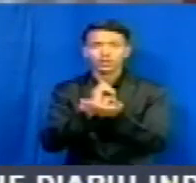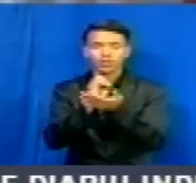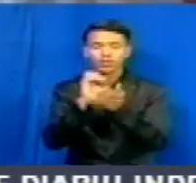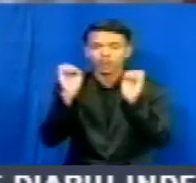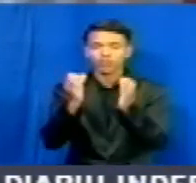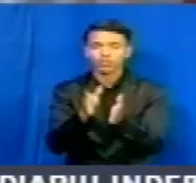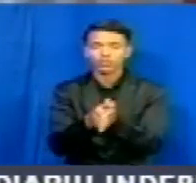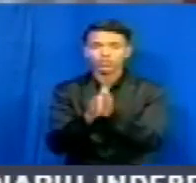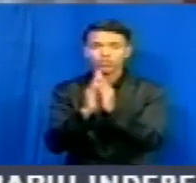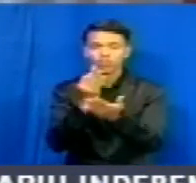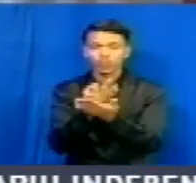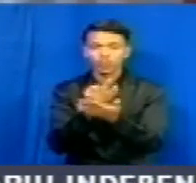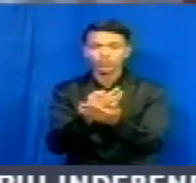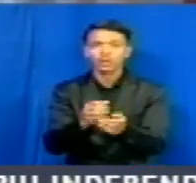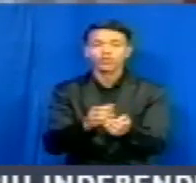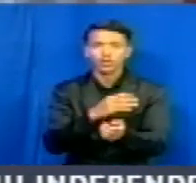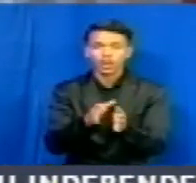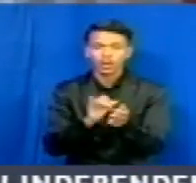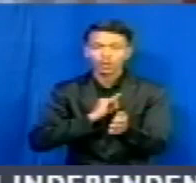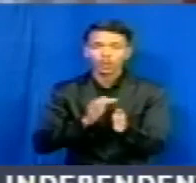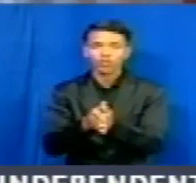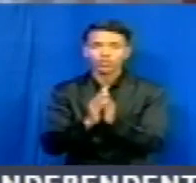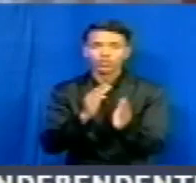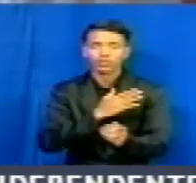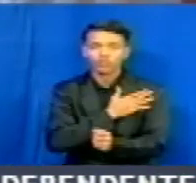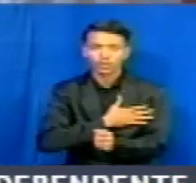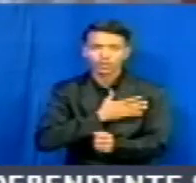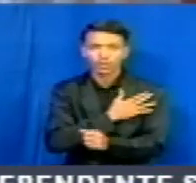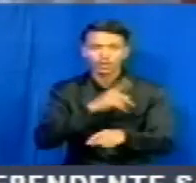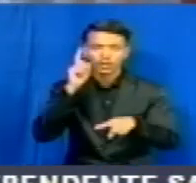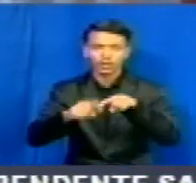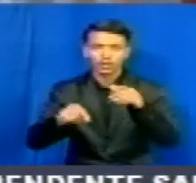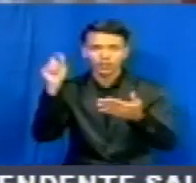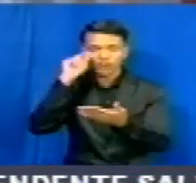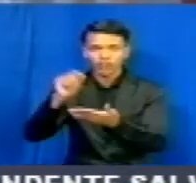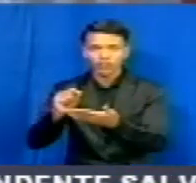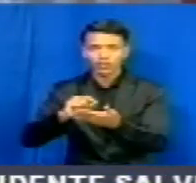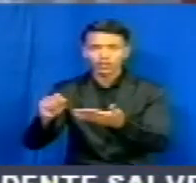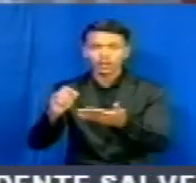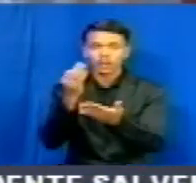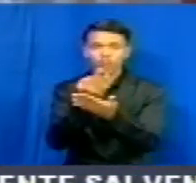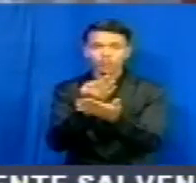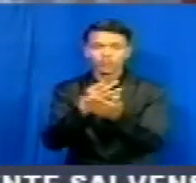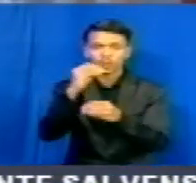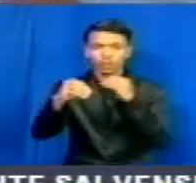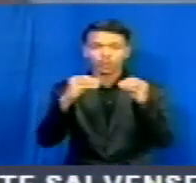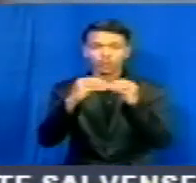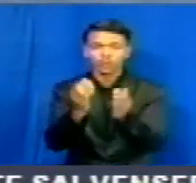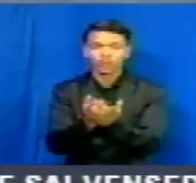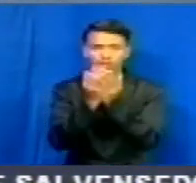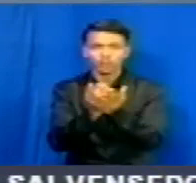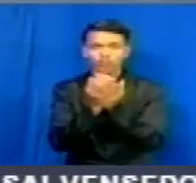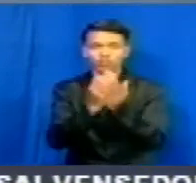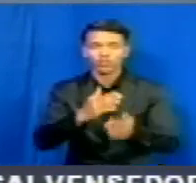ne ba husu favor lalika hakerek narnaran sada orçamento kono ba Rojak solo.